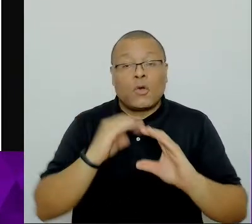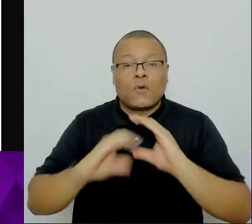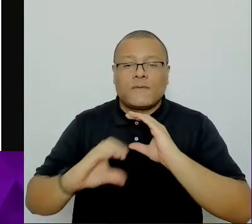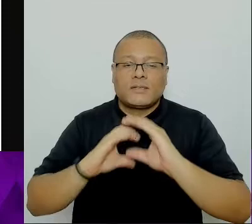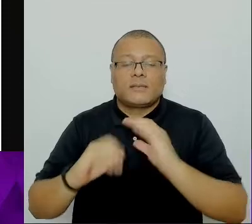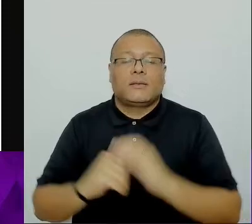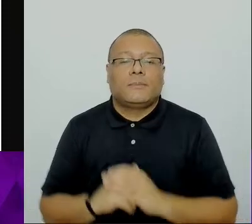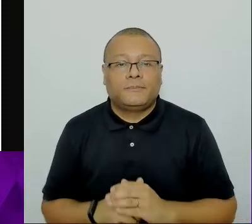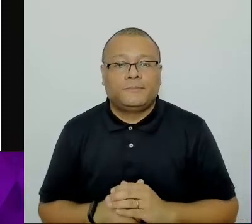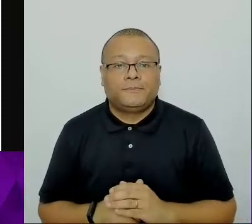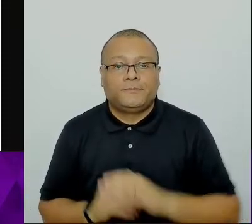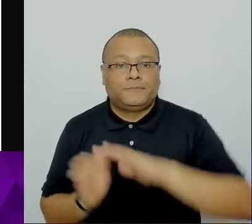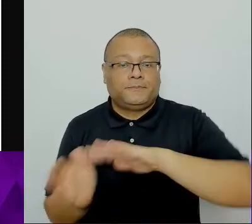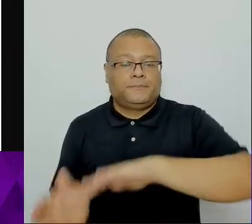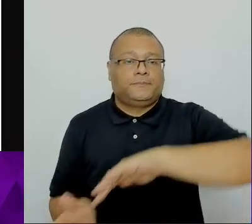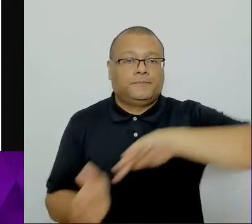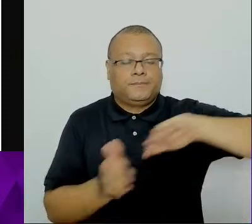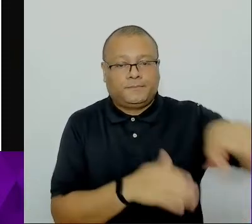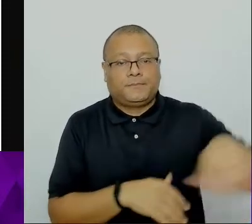Então,